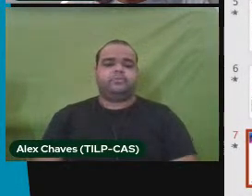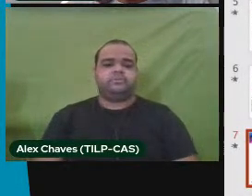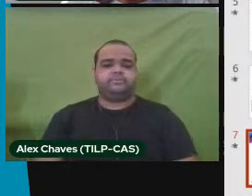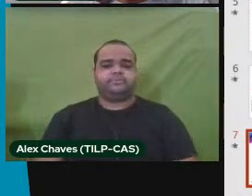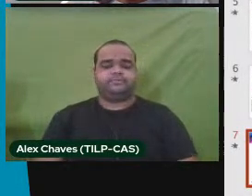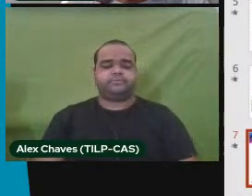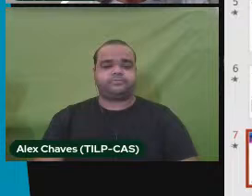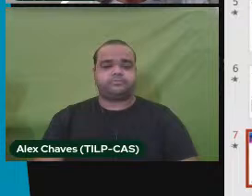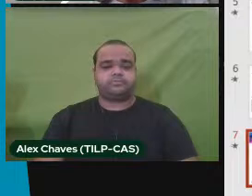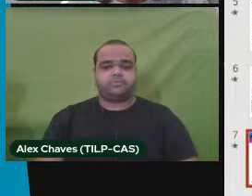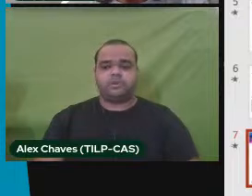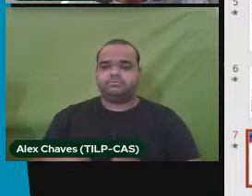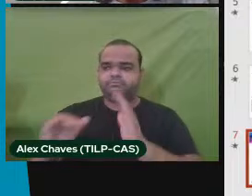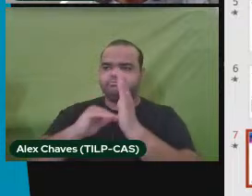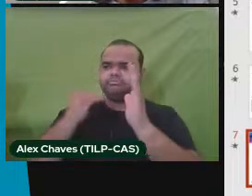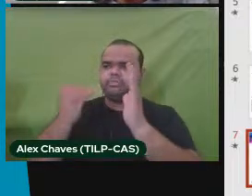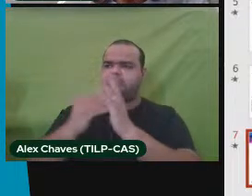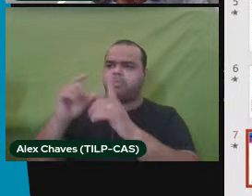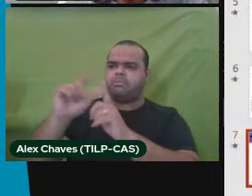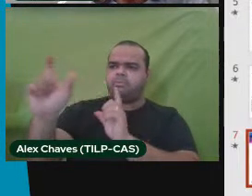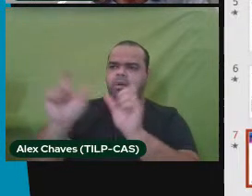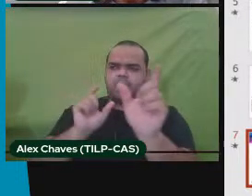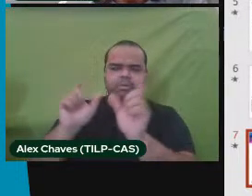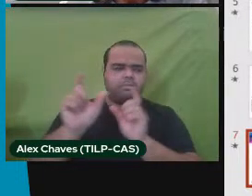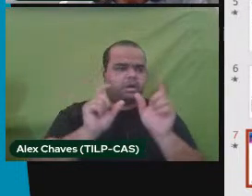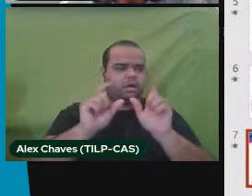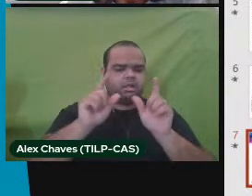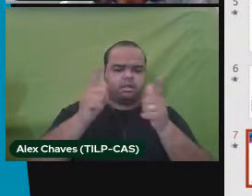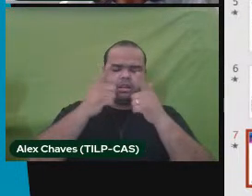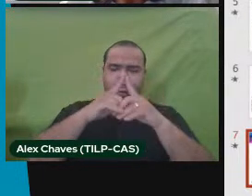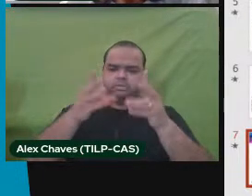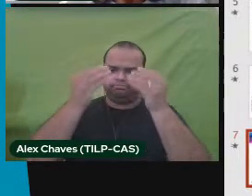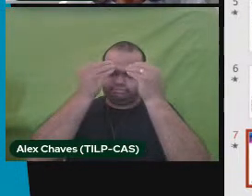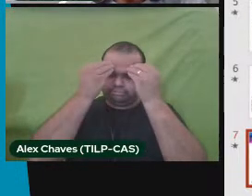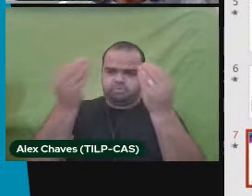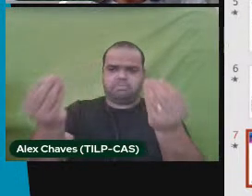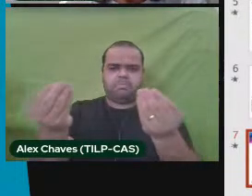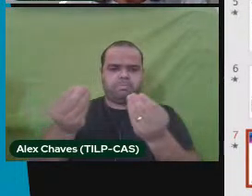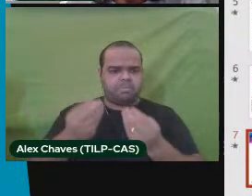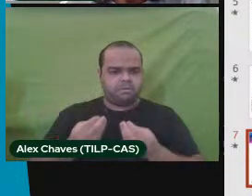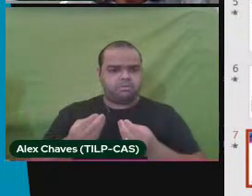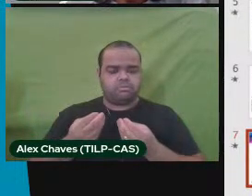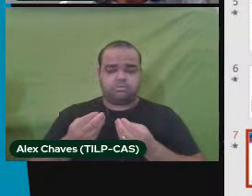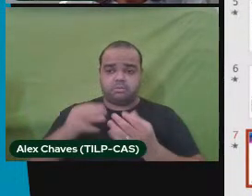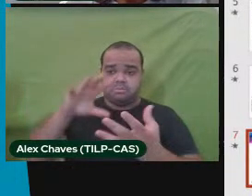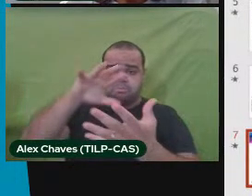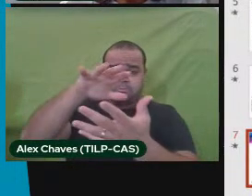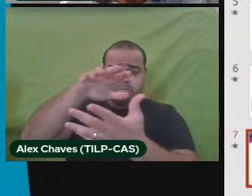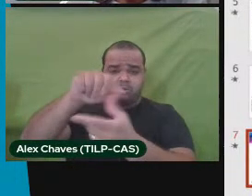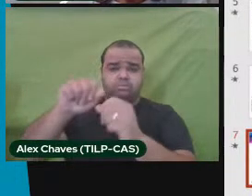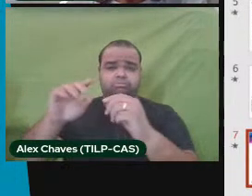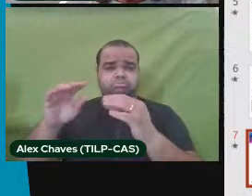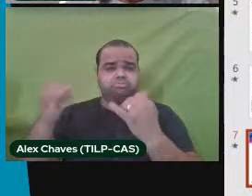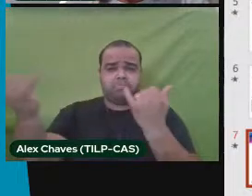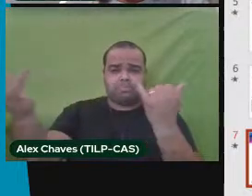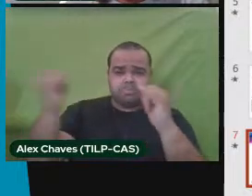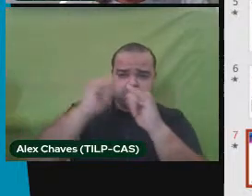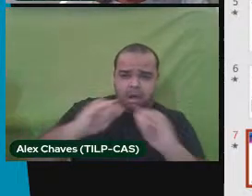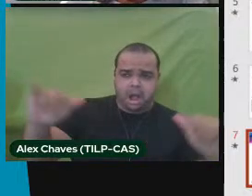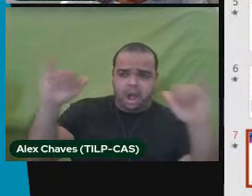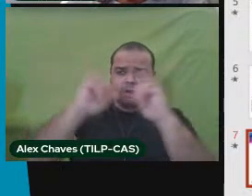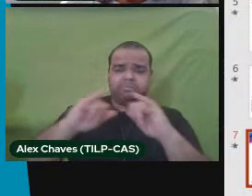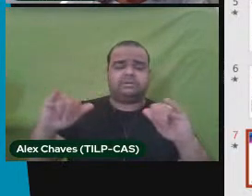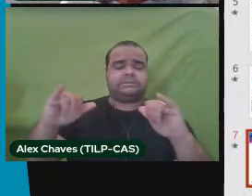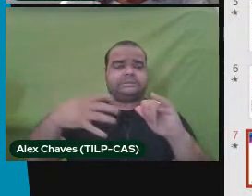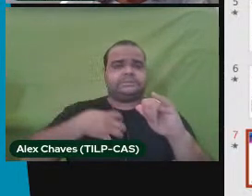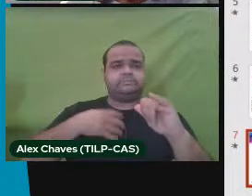Todas as palavras, todas as linguagens que nos traz o mundo informatizado é um desafio